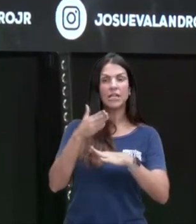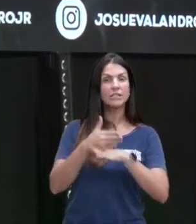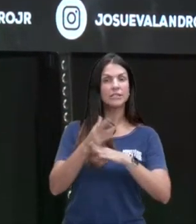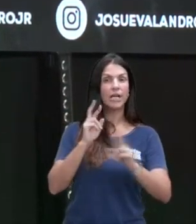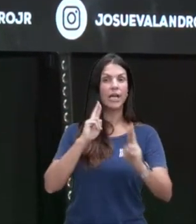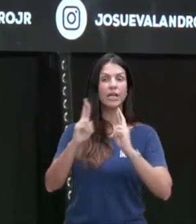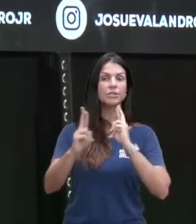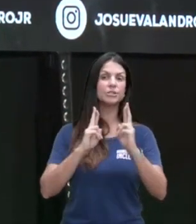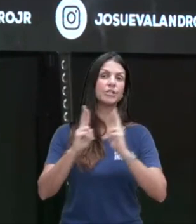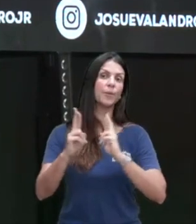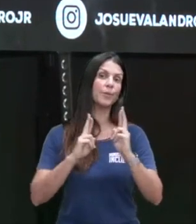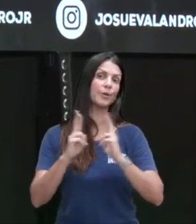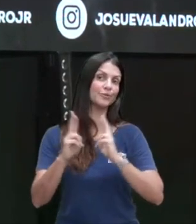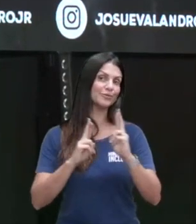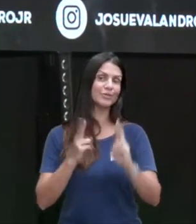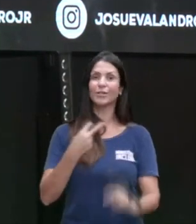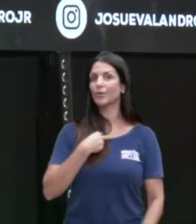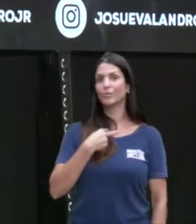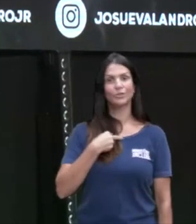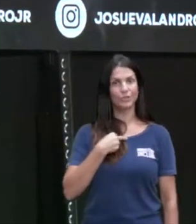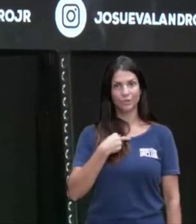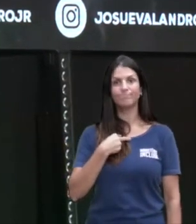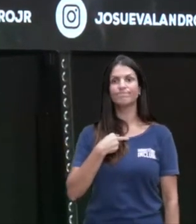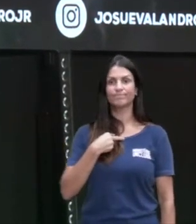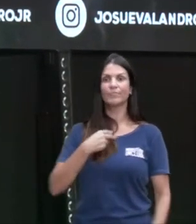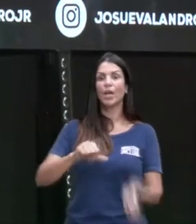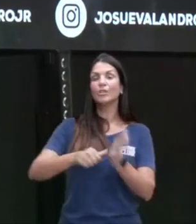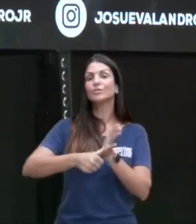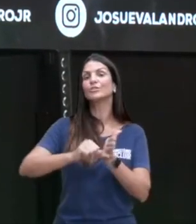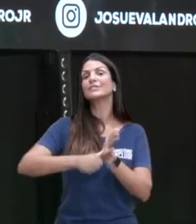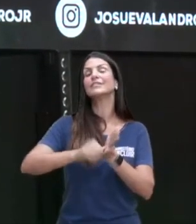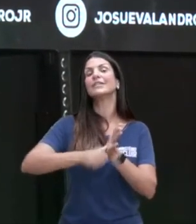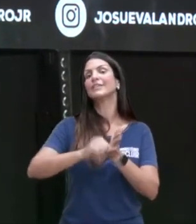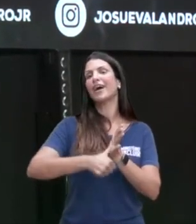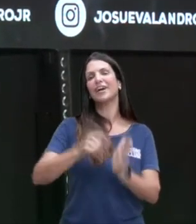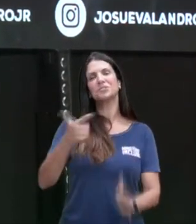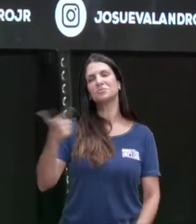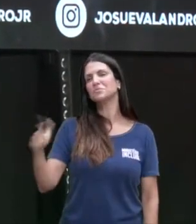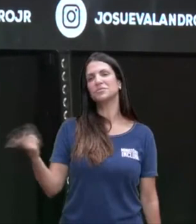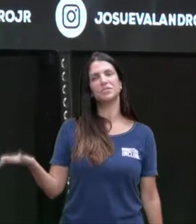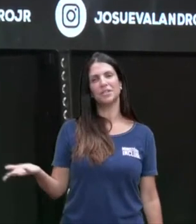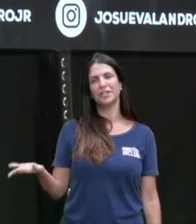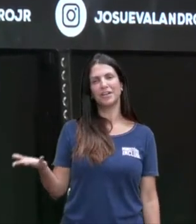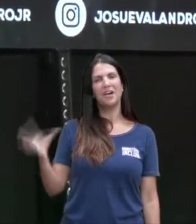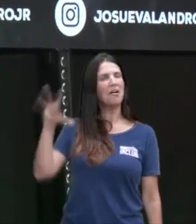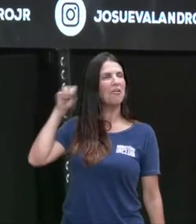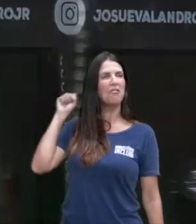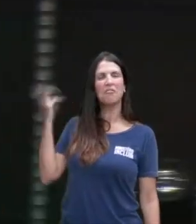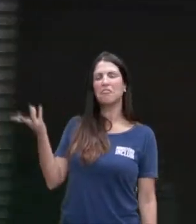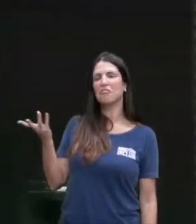devia e a gente entra na sociedade que não devia a gente ouve que não devia